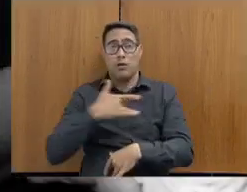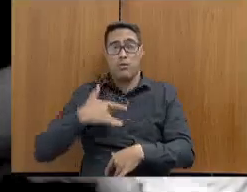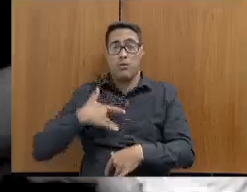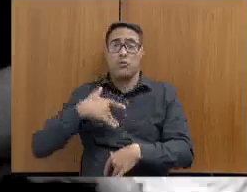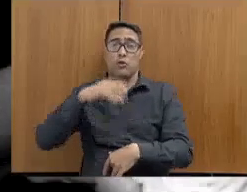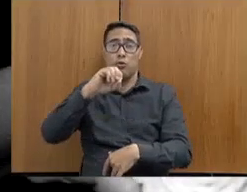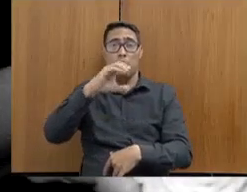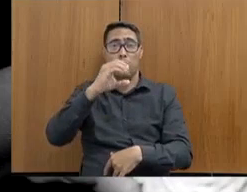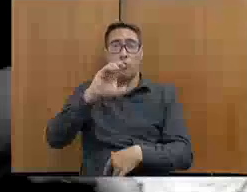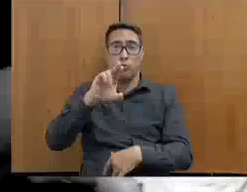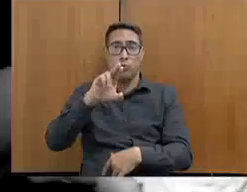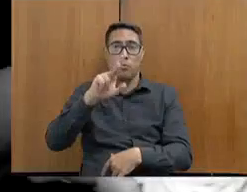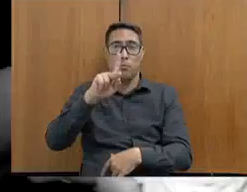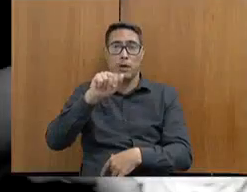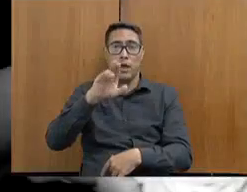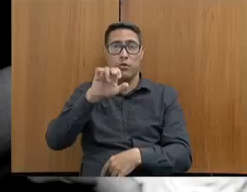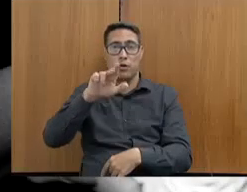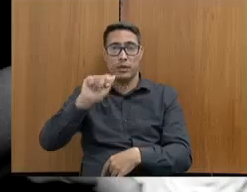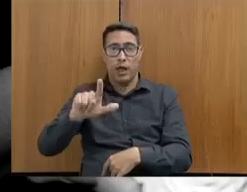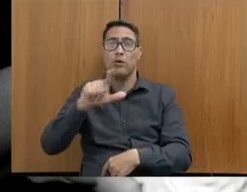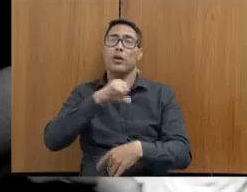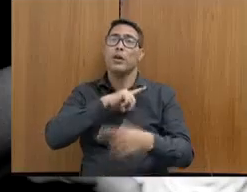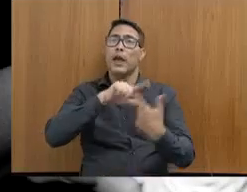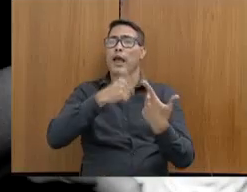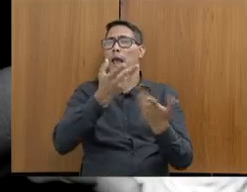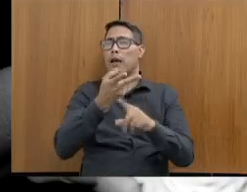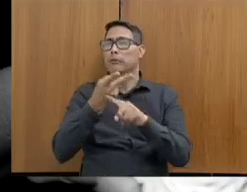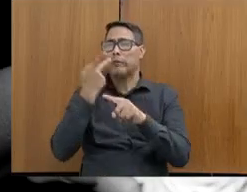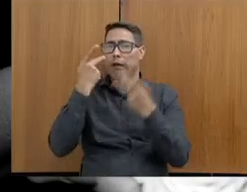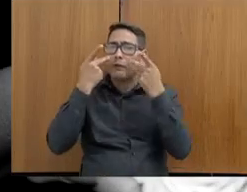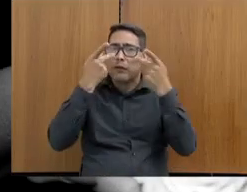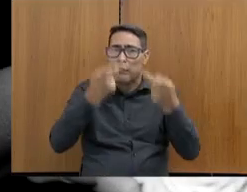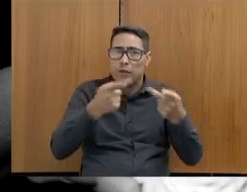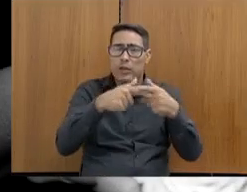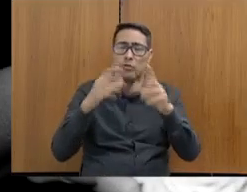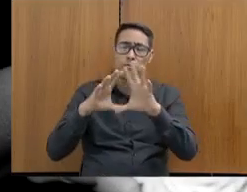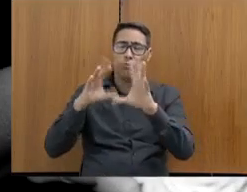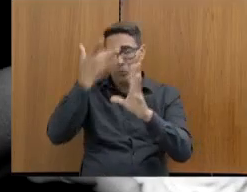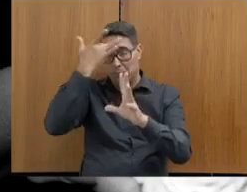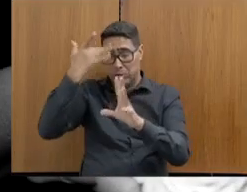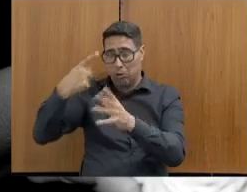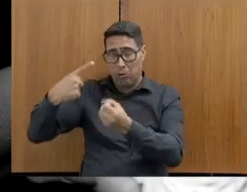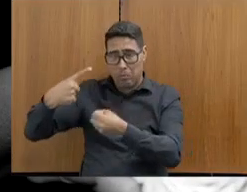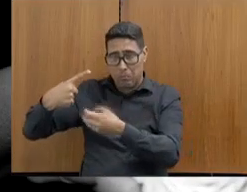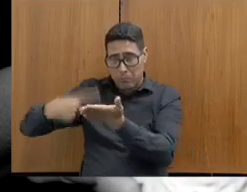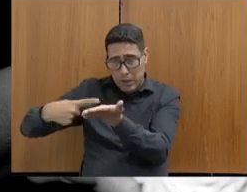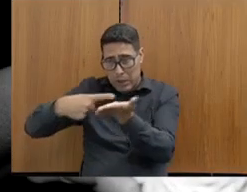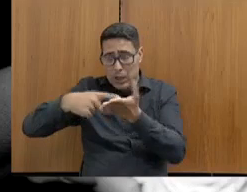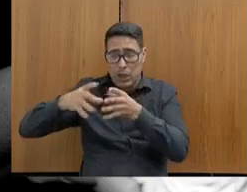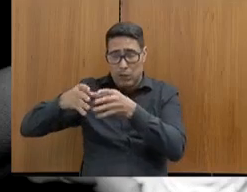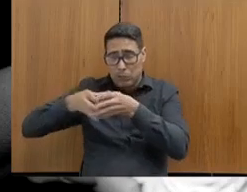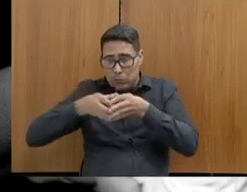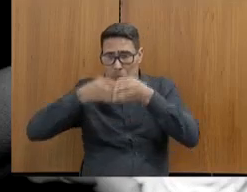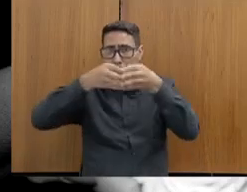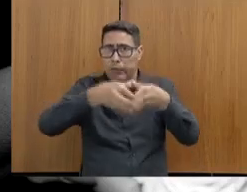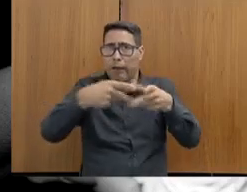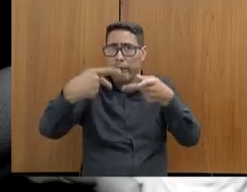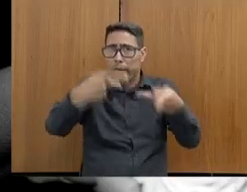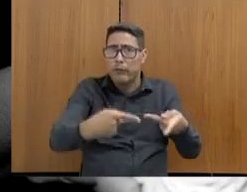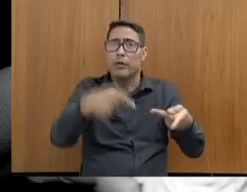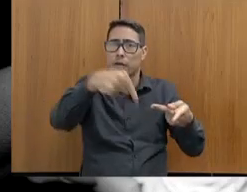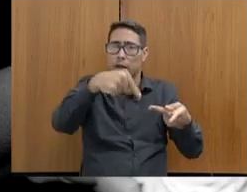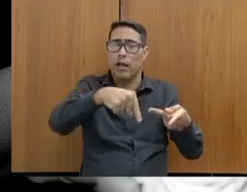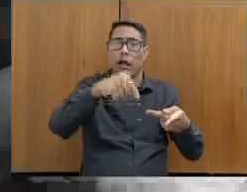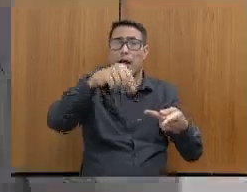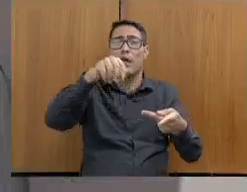a realização de visitas em parceria com a inspetoria de escrivanis ocorreu né agora a gente está mudando formato é porque a inspetoria ela